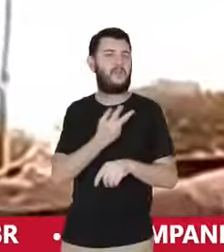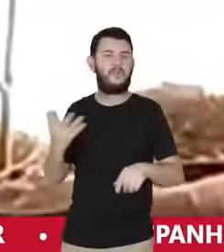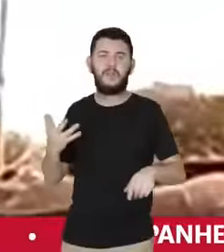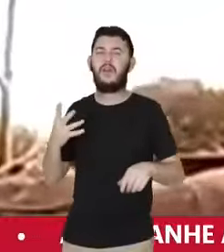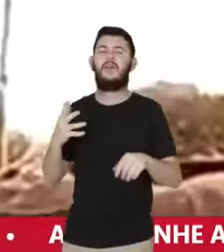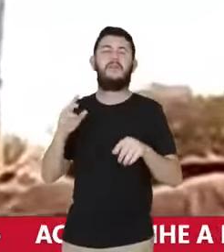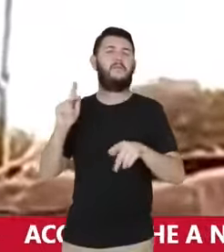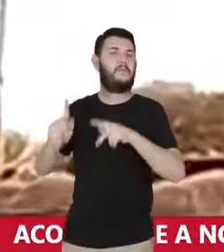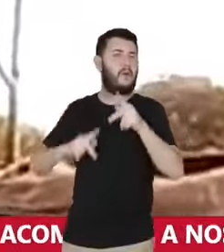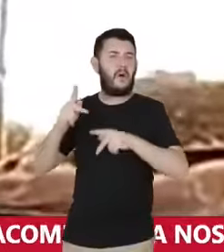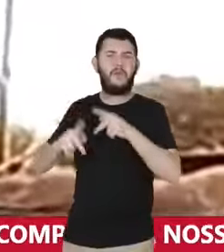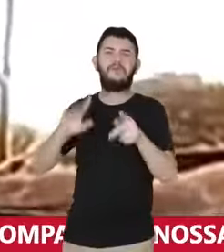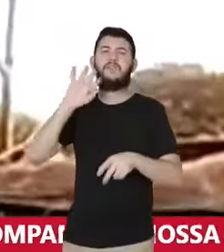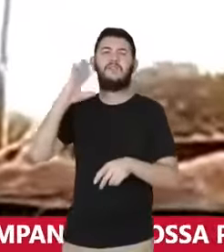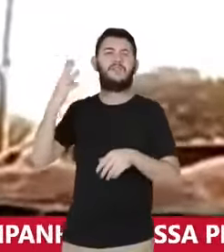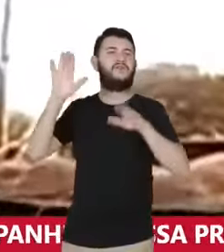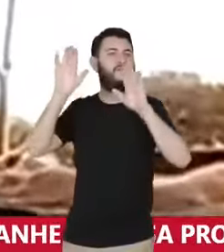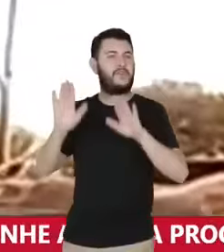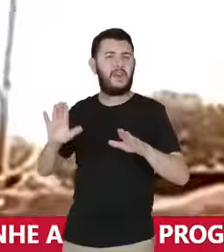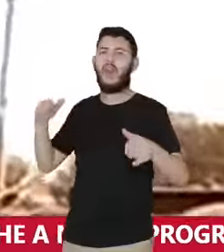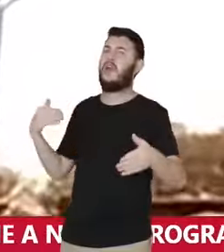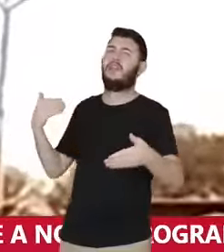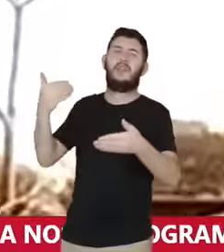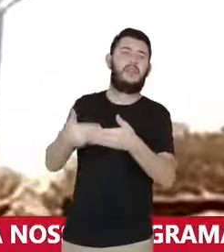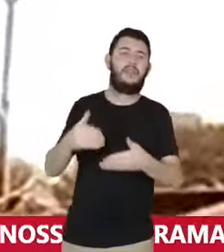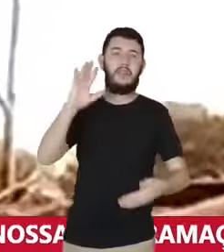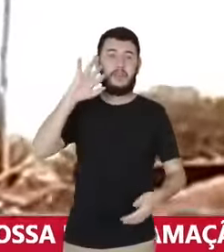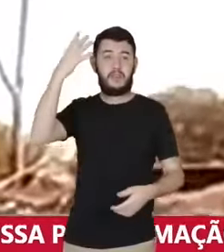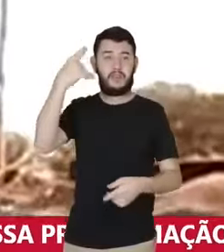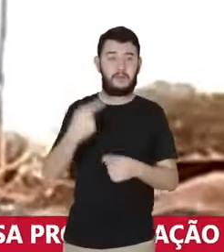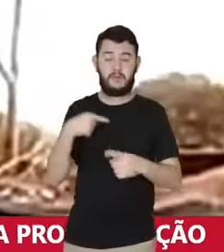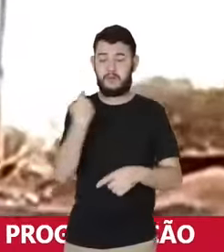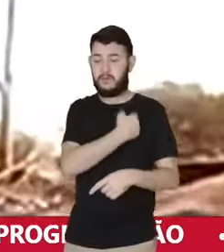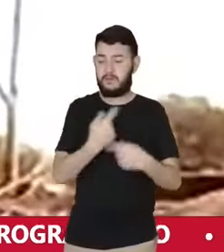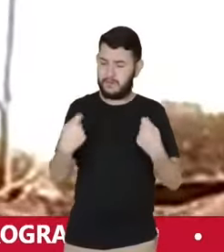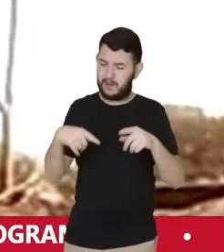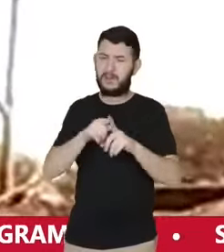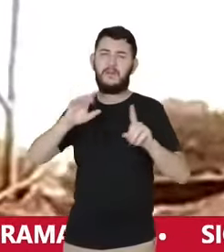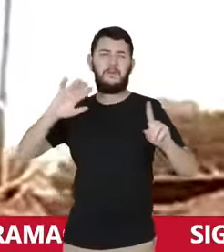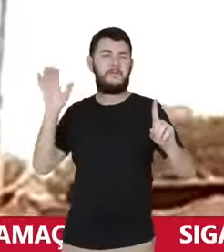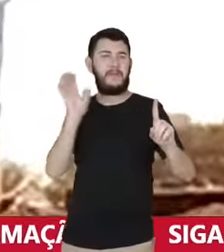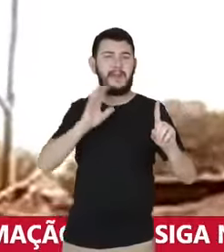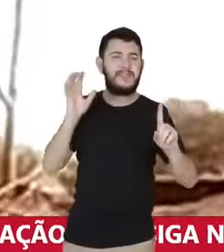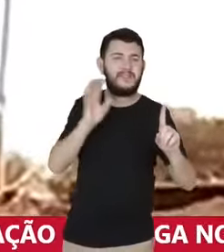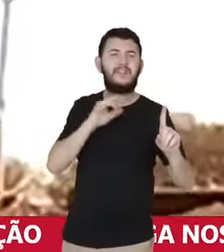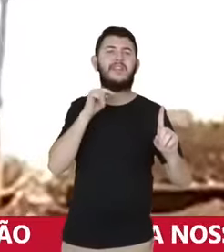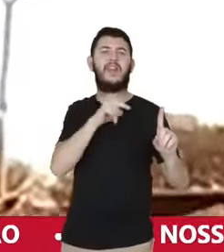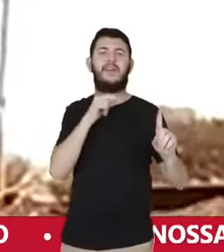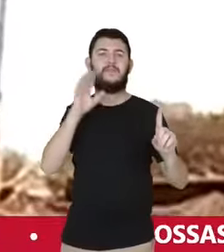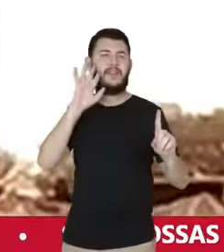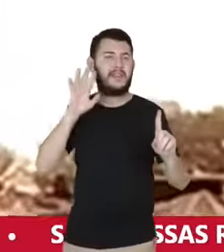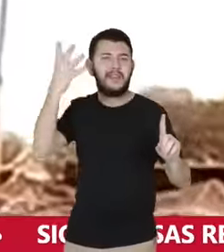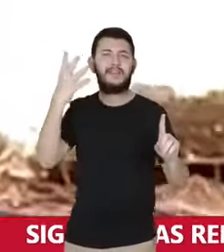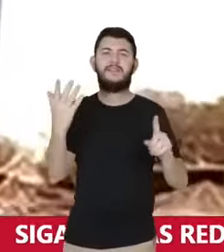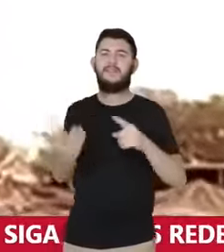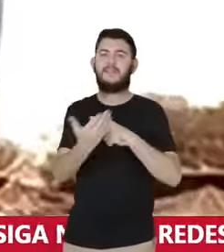acampados até a decisão, né? Porque a gente precisa estar pressionando, a gente precisa sim estar fazendo essas manifestações, a